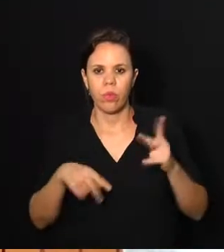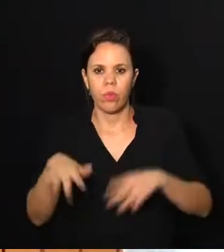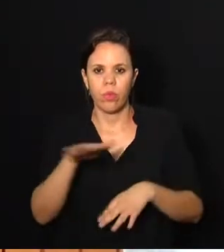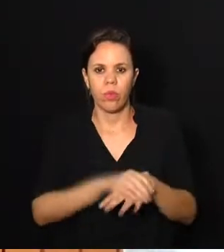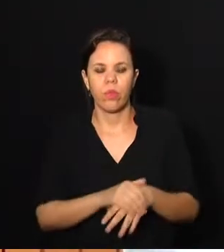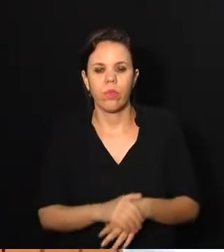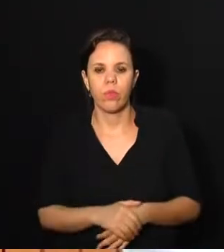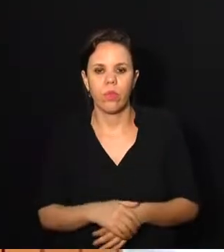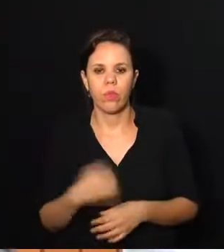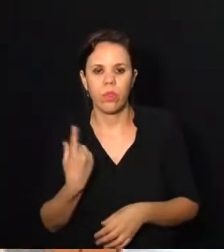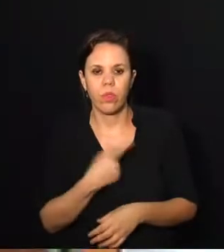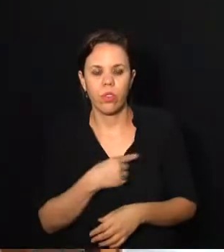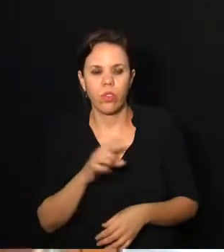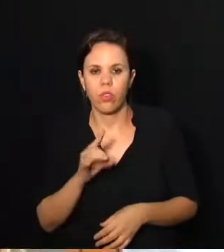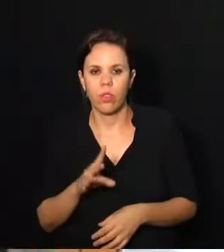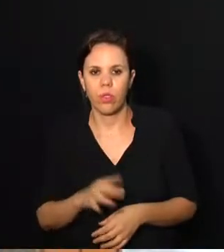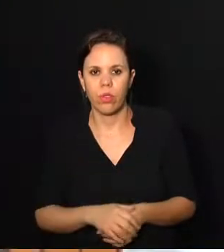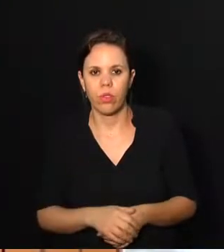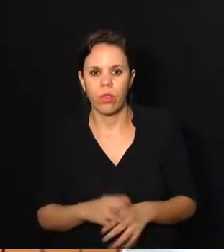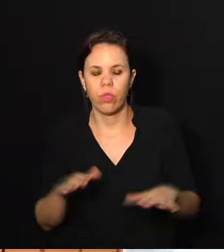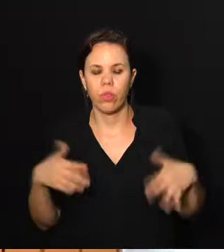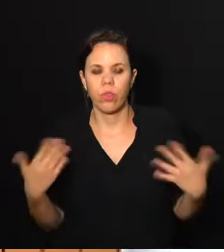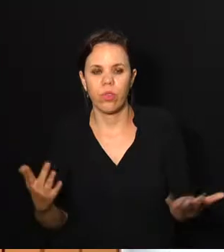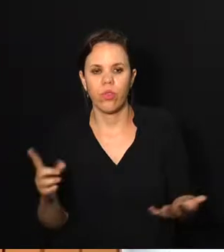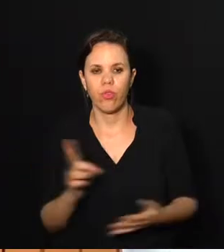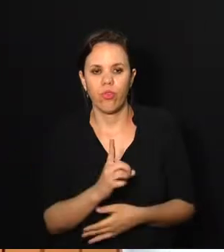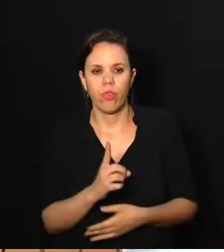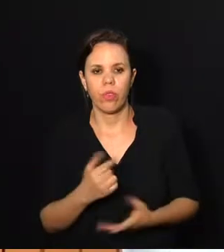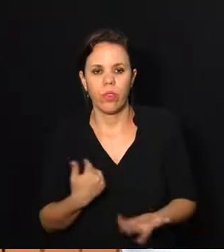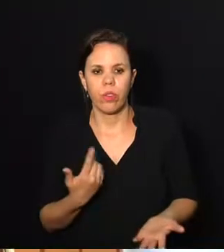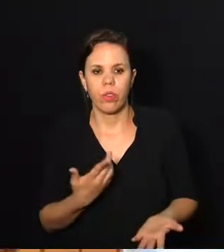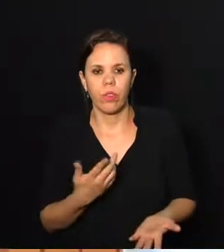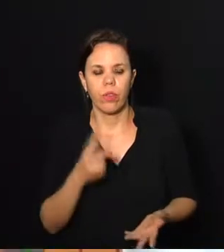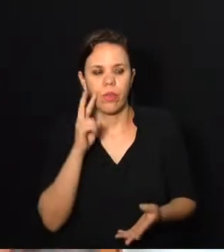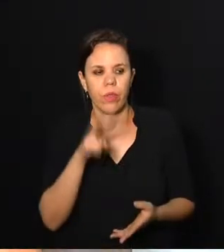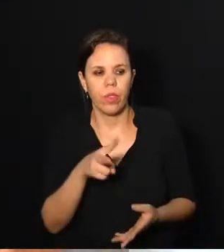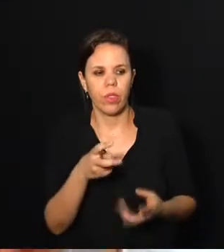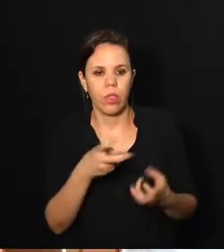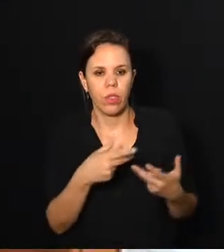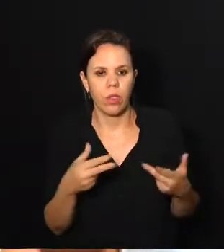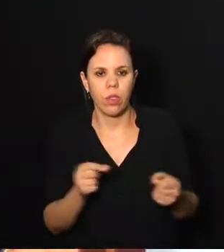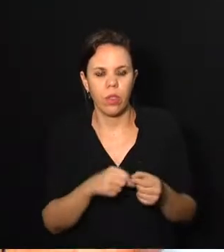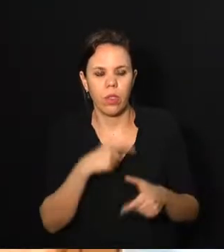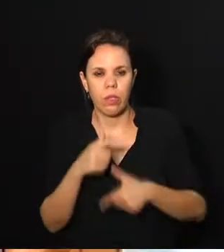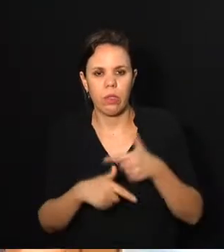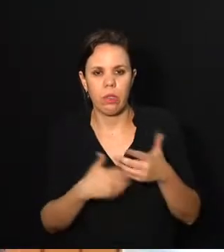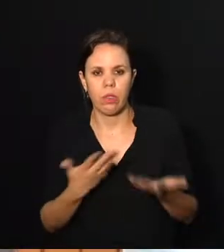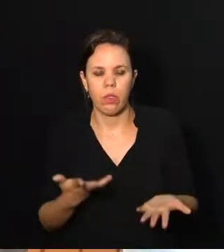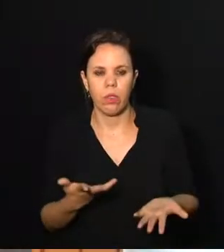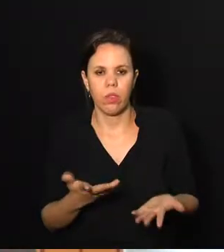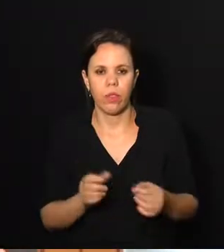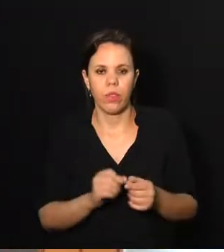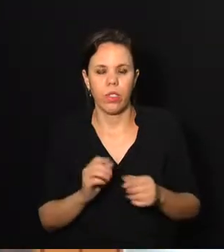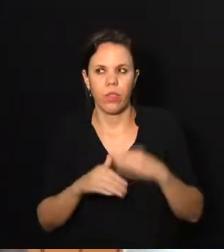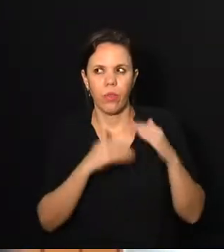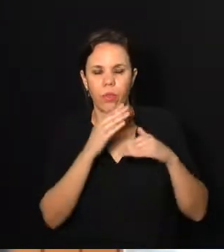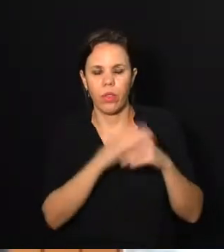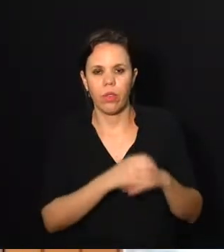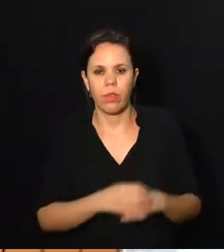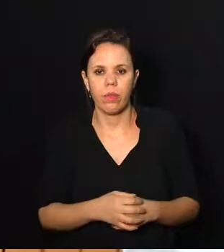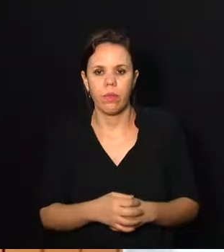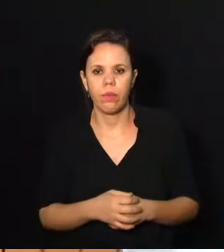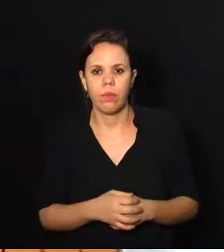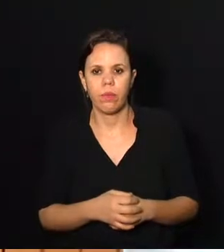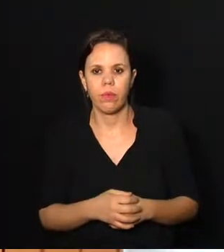né, a gente só quando chega até a gente, que a gente começa a ver que está todo um trabalho sendo desenvolvido. E